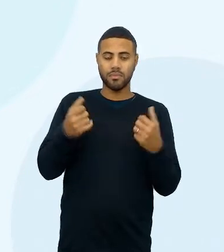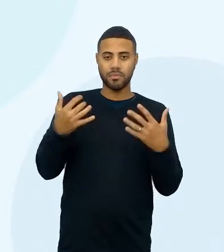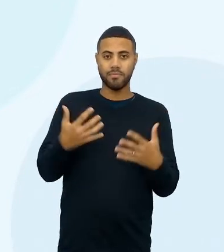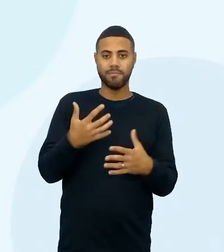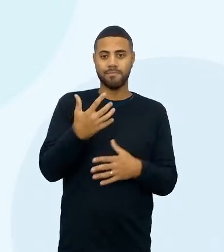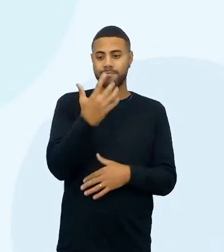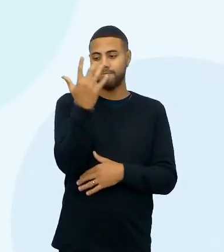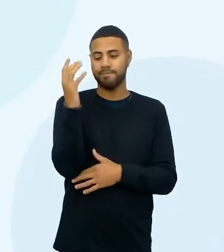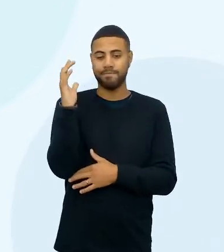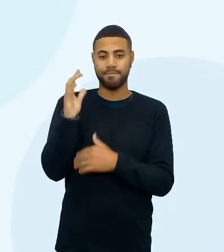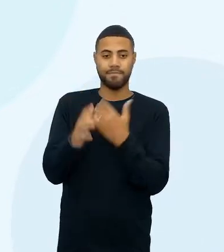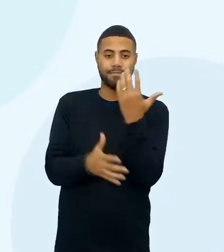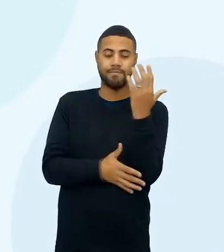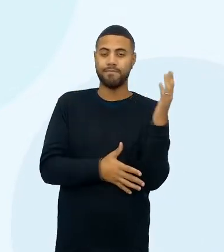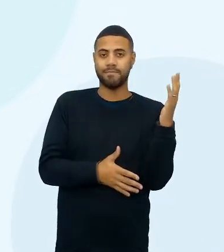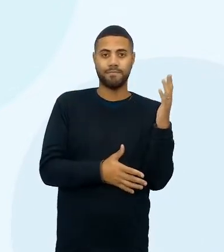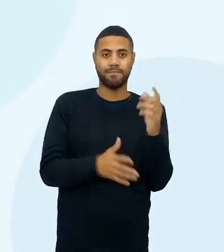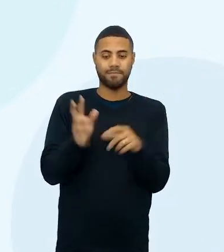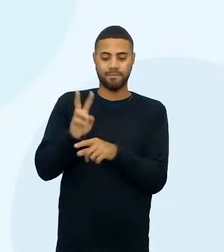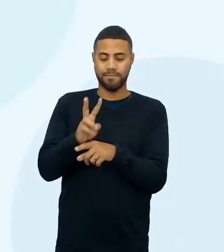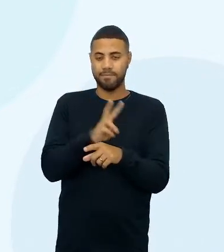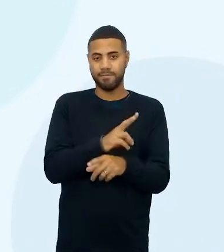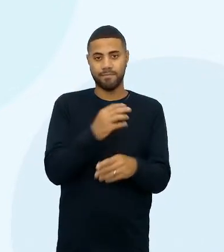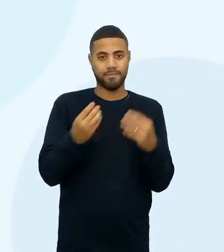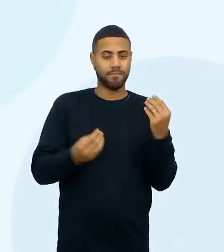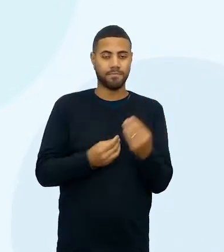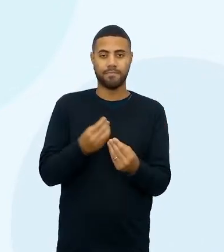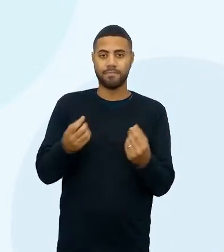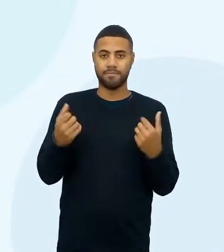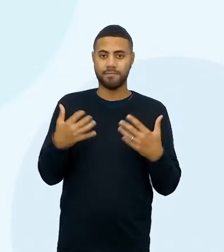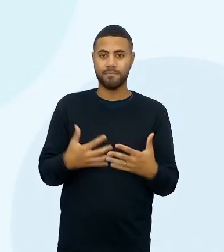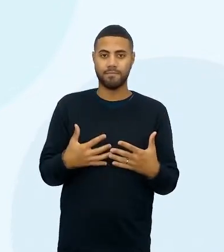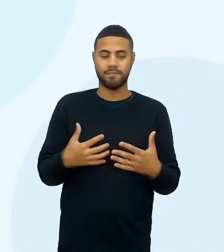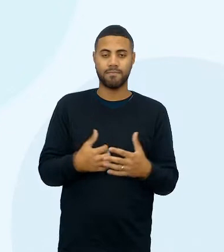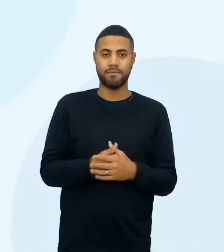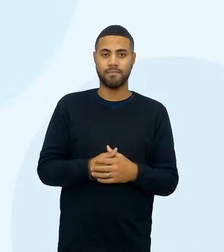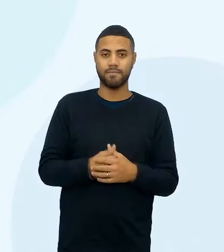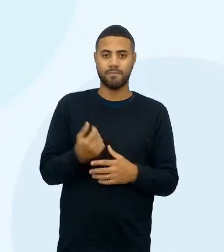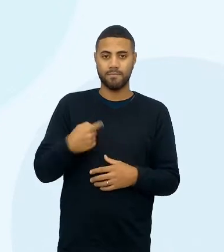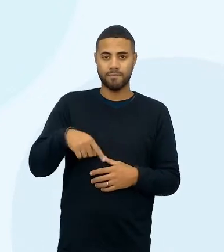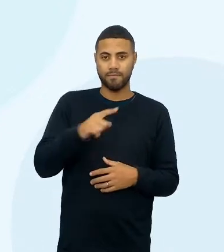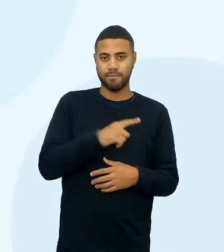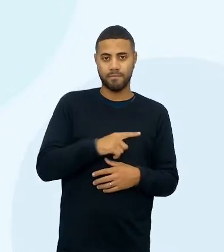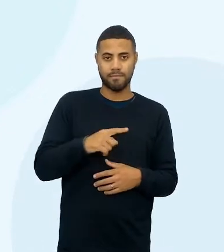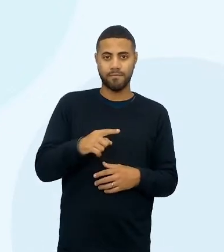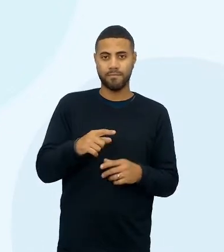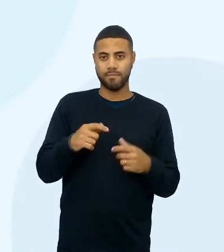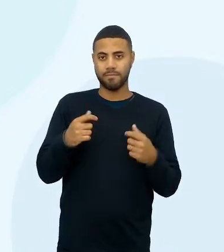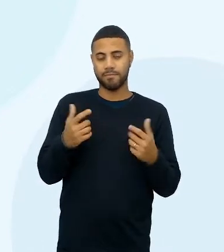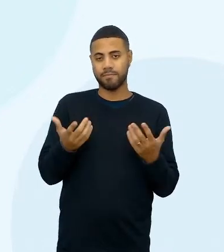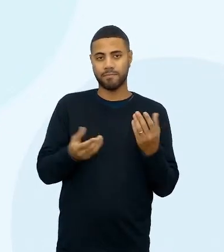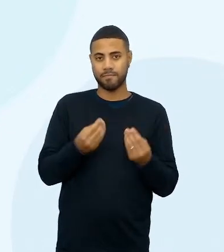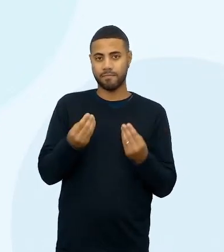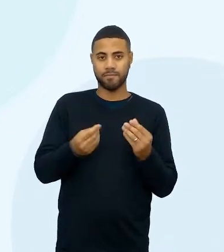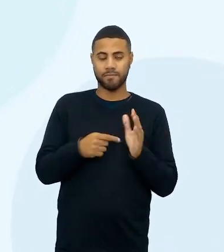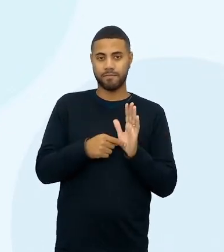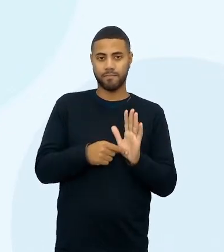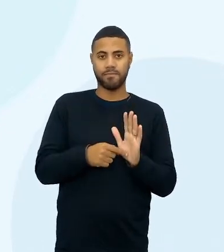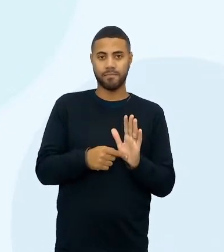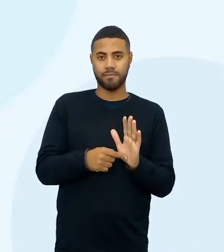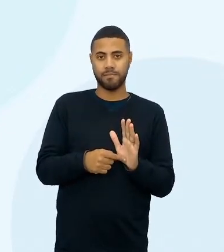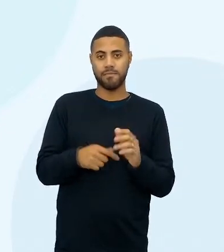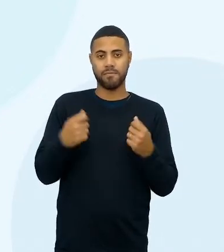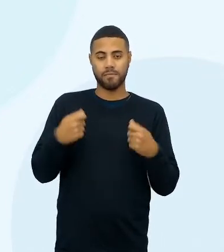ambientalmente adequada, Ou seja, o que você deve dispor no